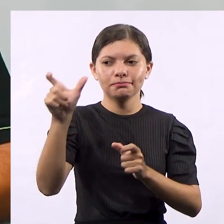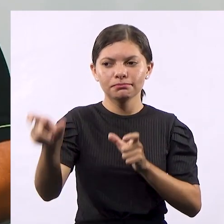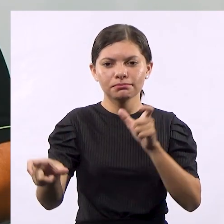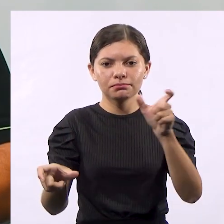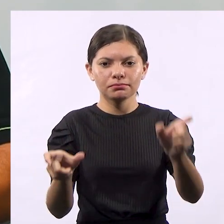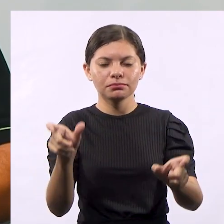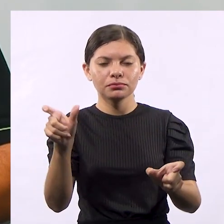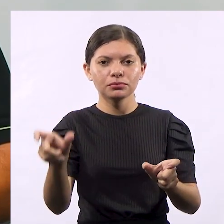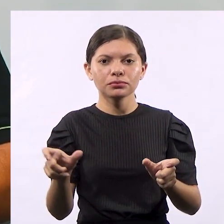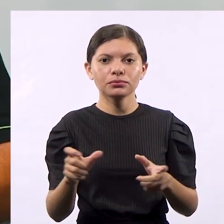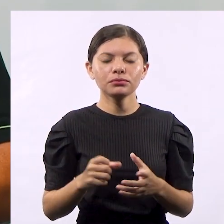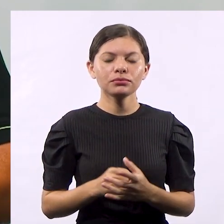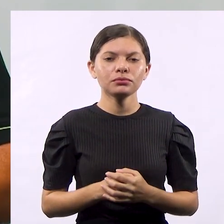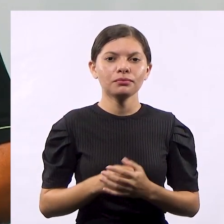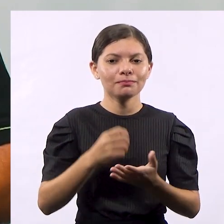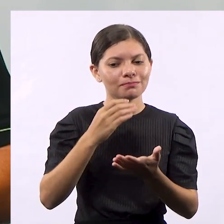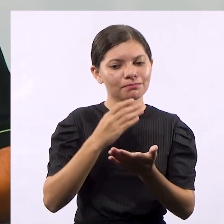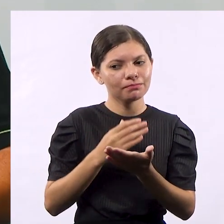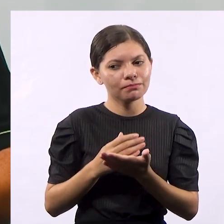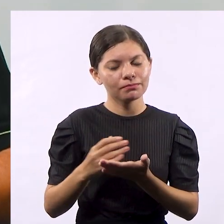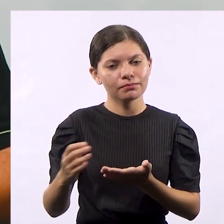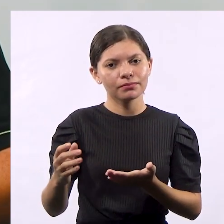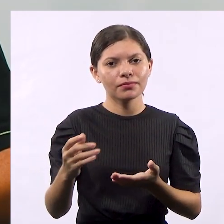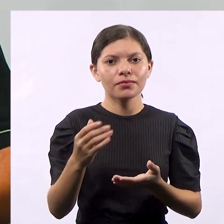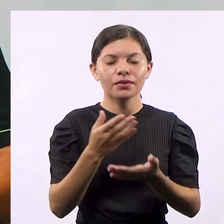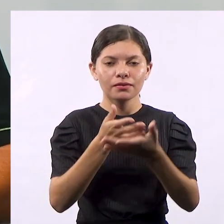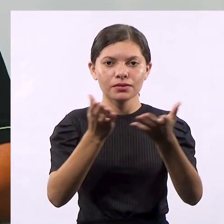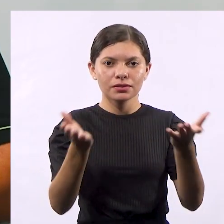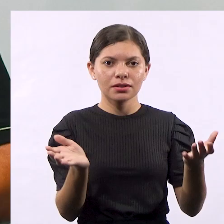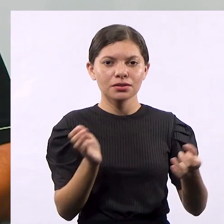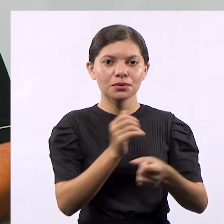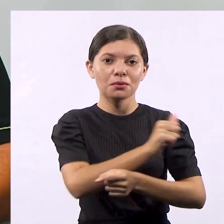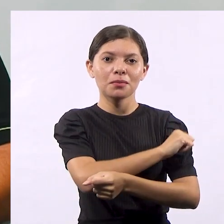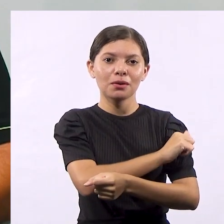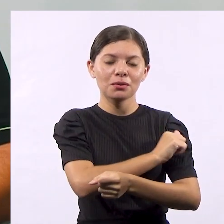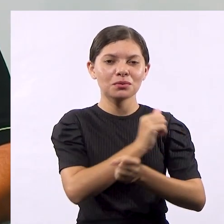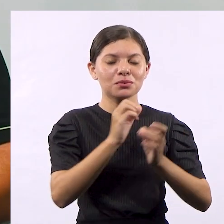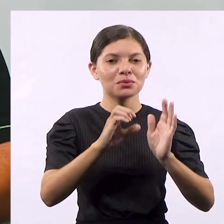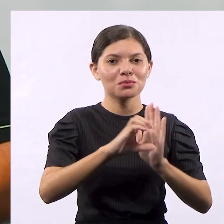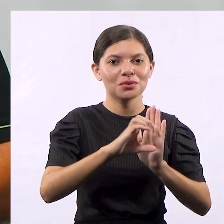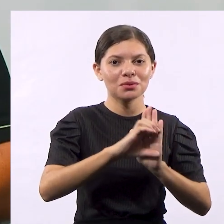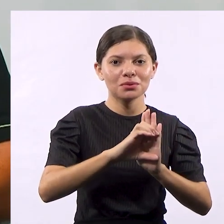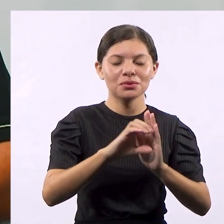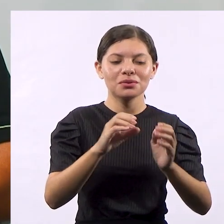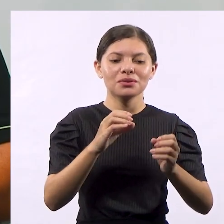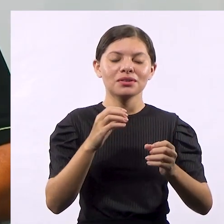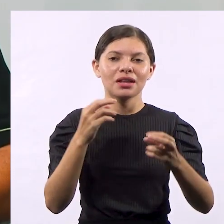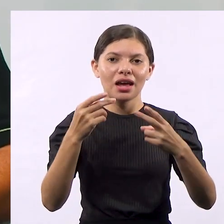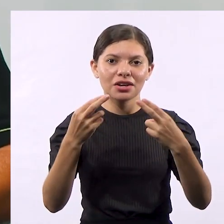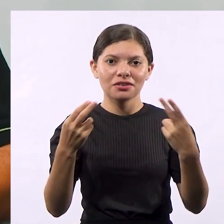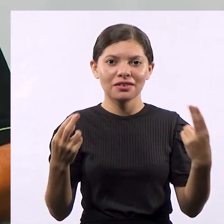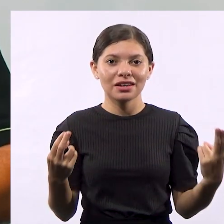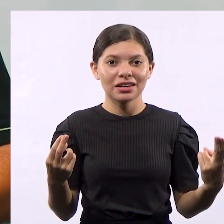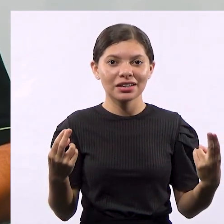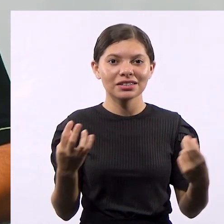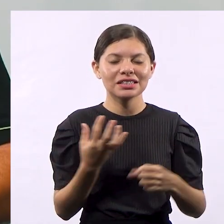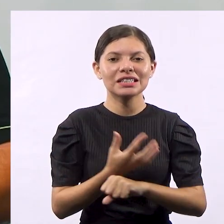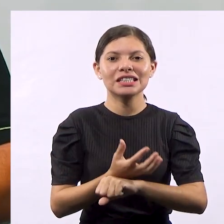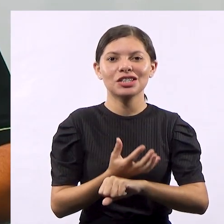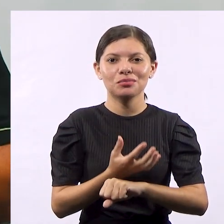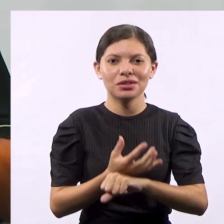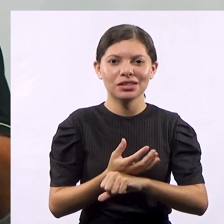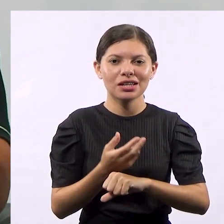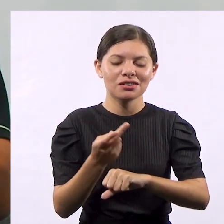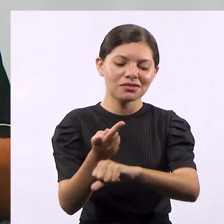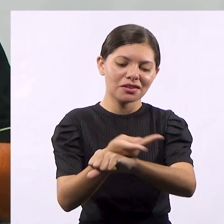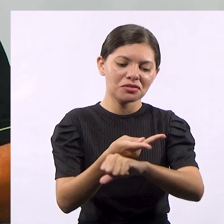daquela organização, e a partir disso, você como aluno, a partir dos conteúdos que você tem visto nas diferentes disciplinas, você vai identificar,